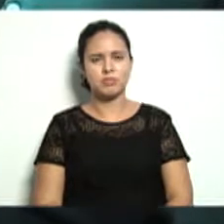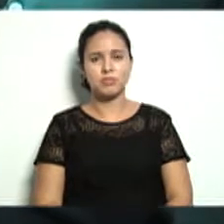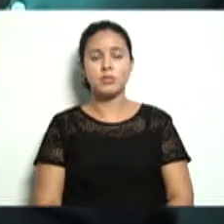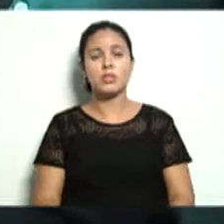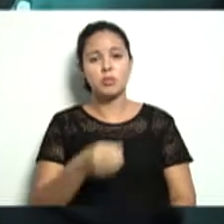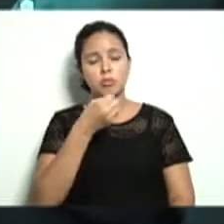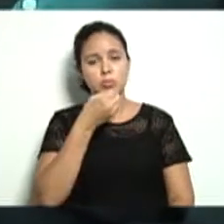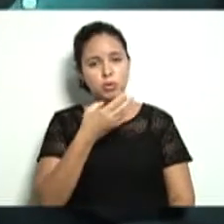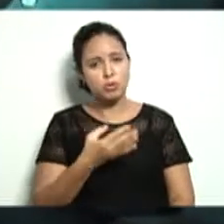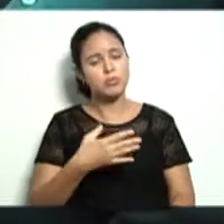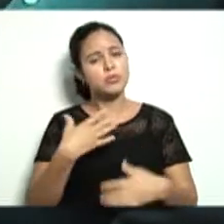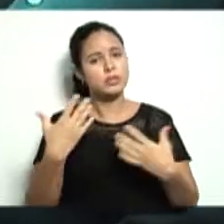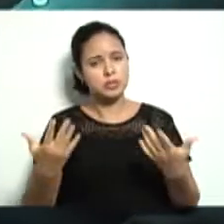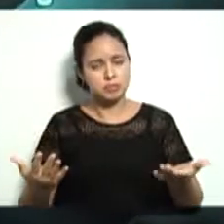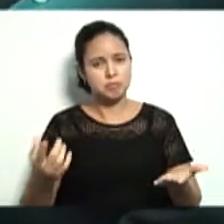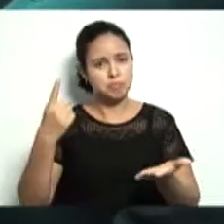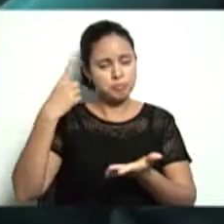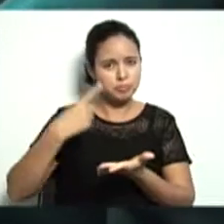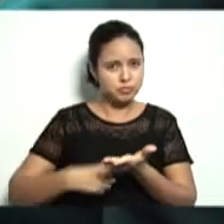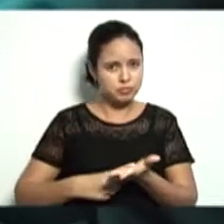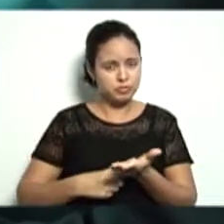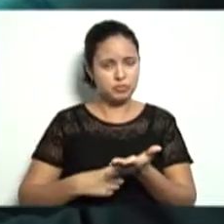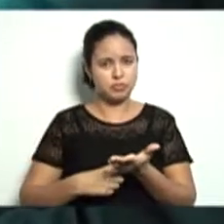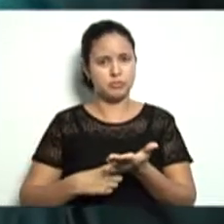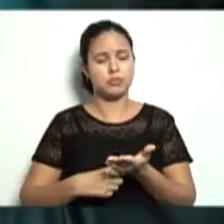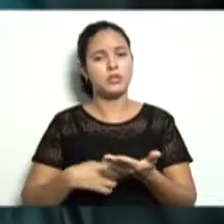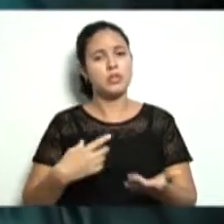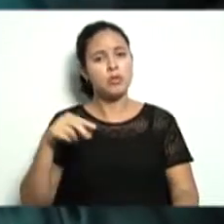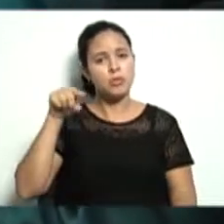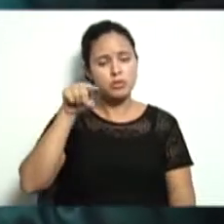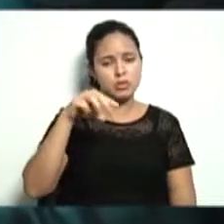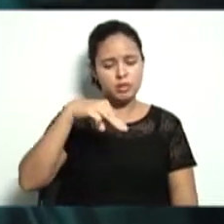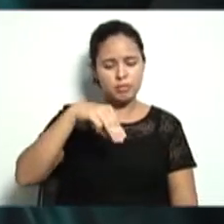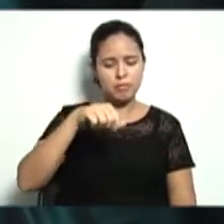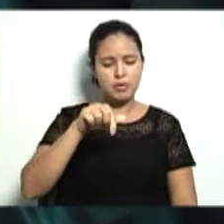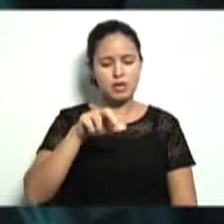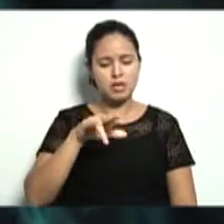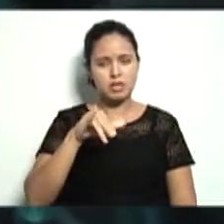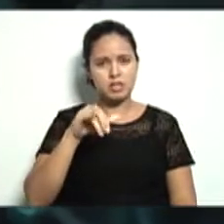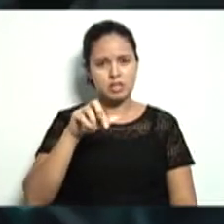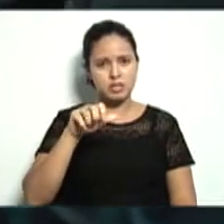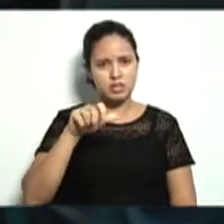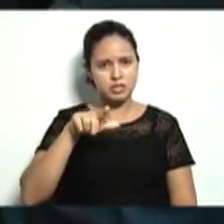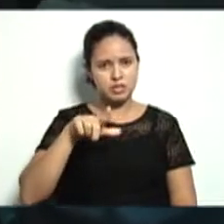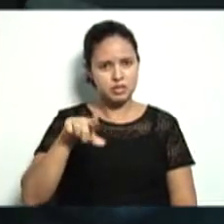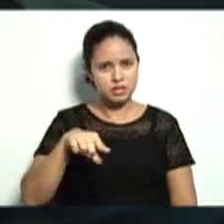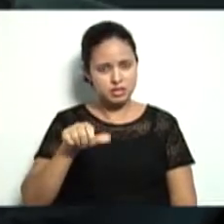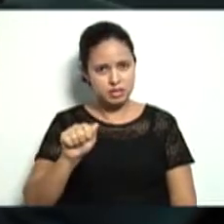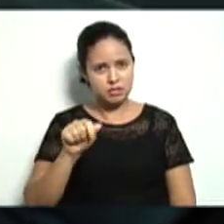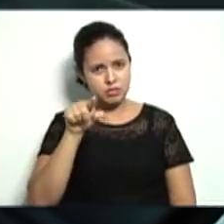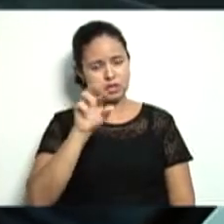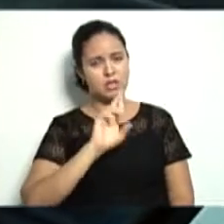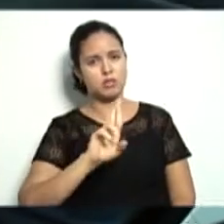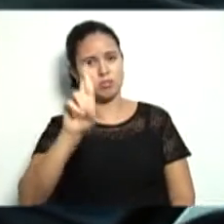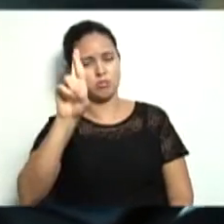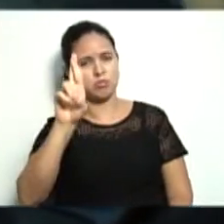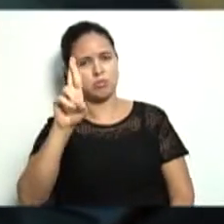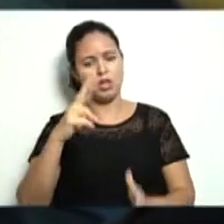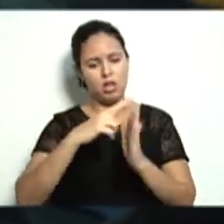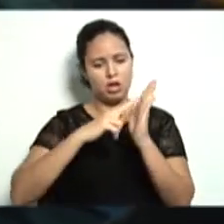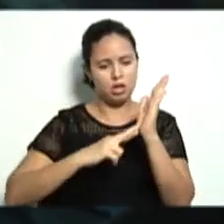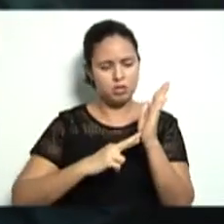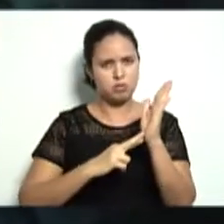Bom, pessoal, é o seguinte. Marisa, você agora é responsável por separar todos os relatórios e